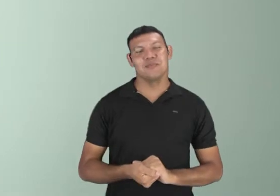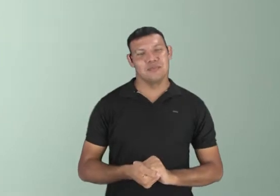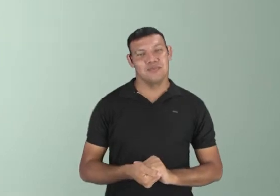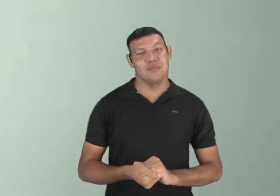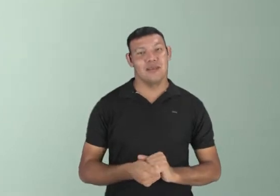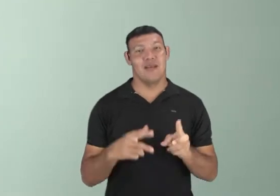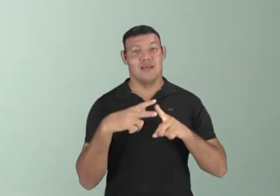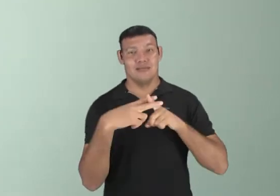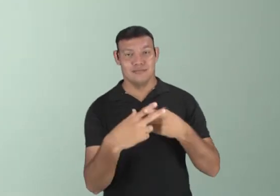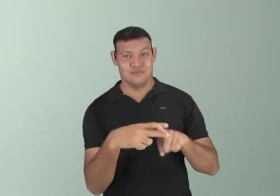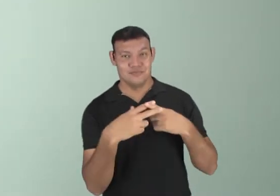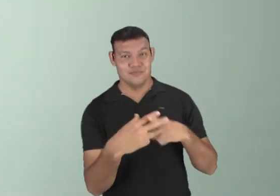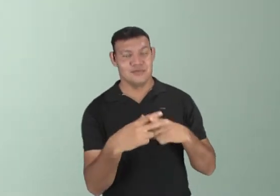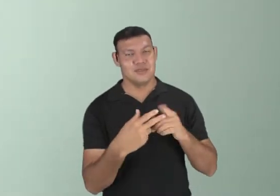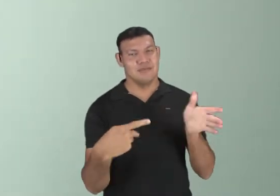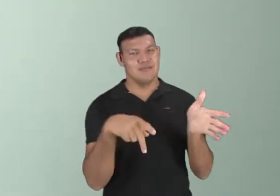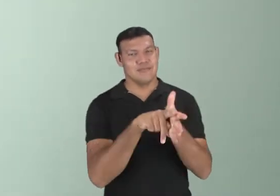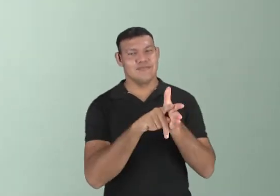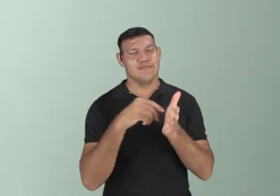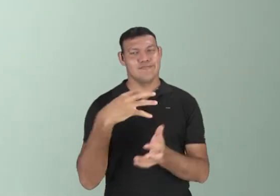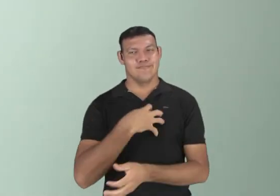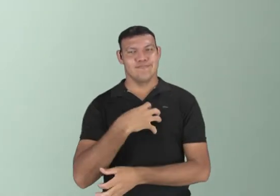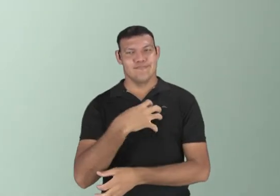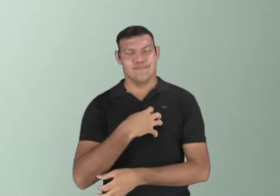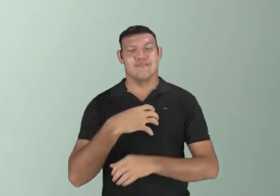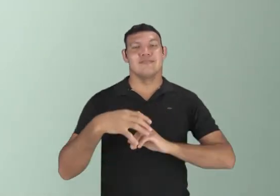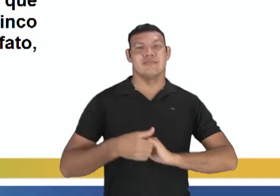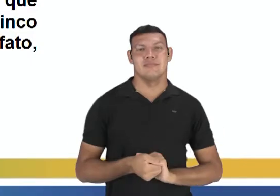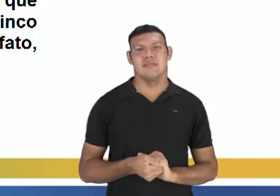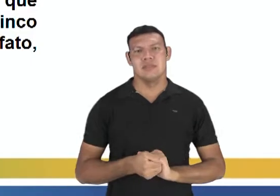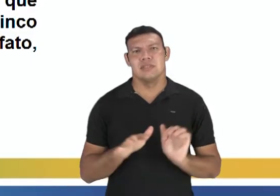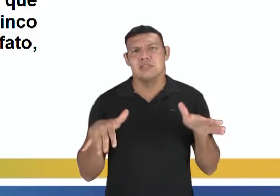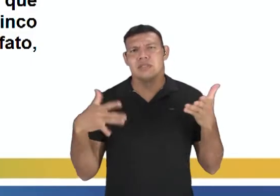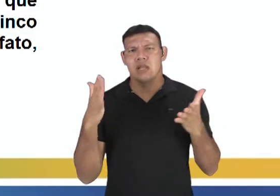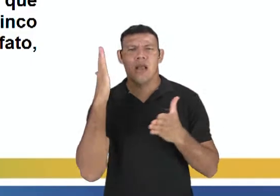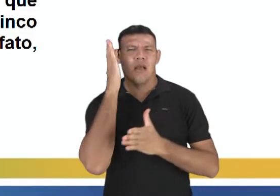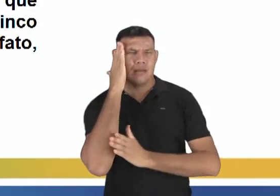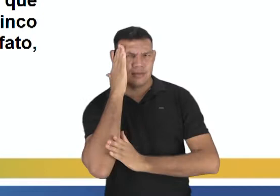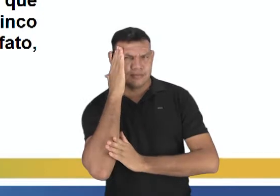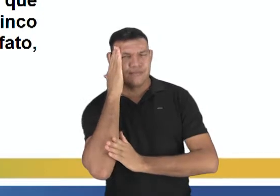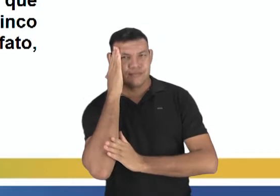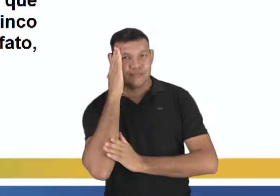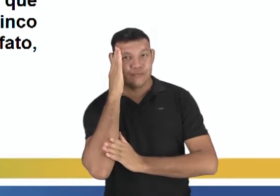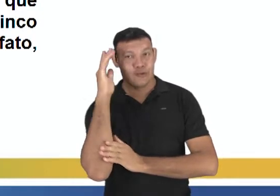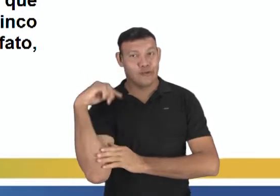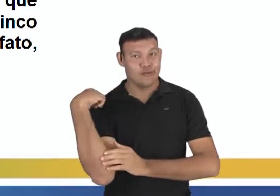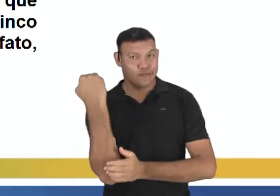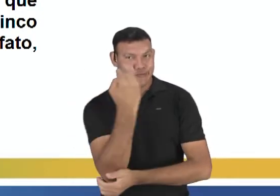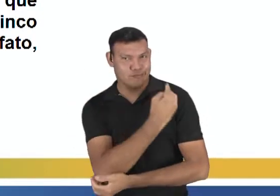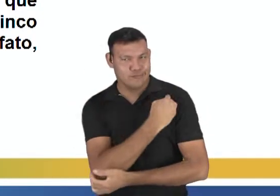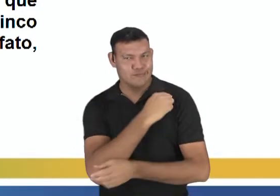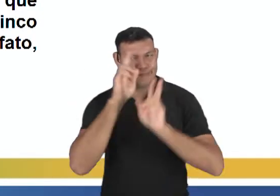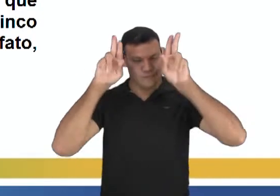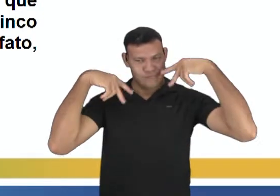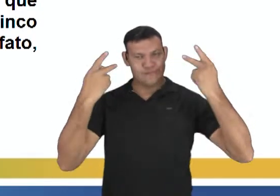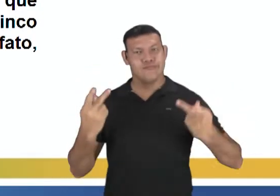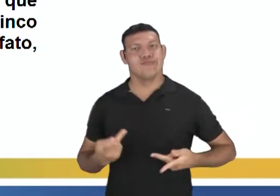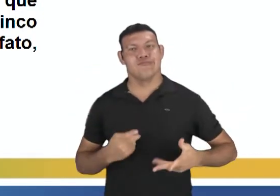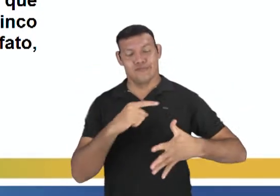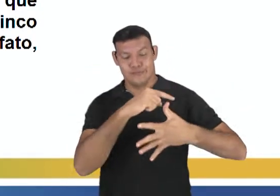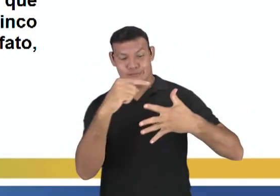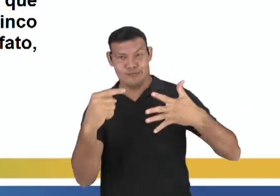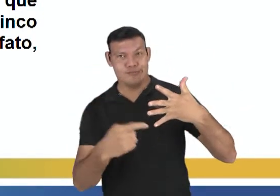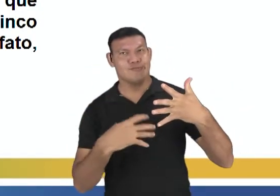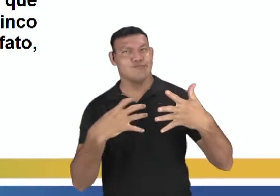mecanismos básicos dos sentidos. Bom, nós sabemos que nós, os seres humanos, temos 5 sentidos,